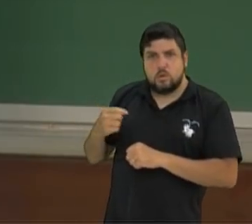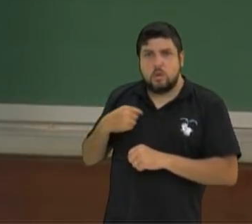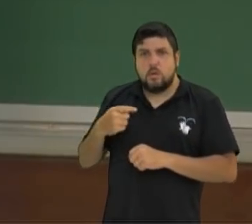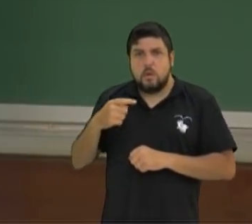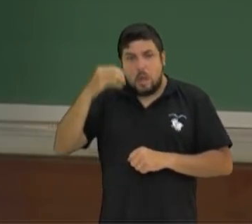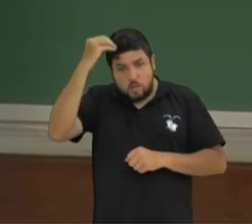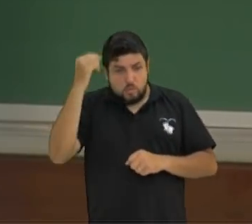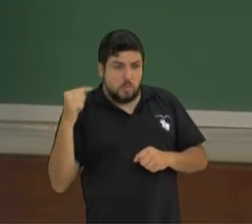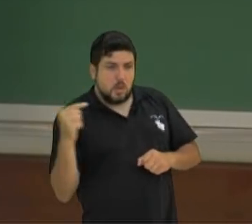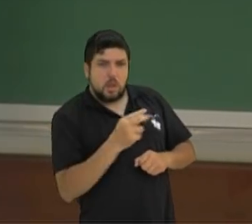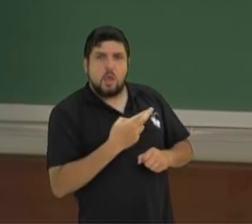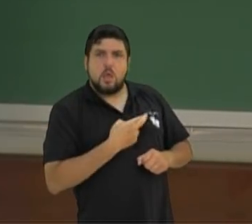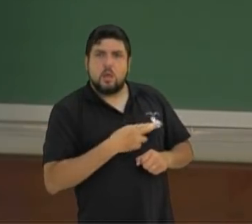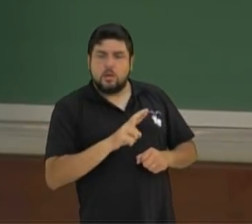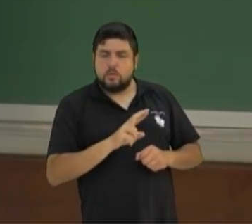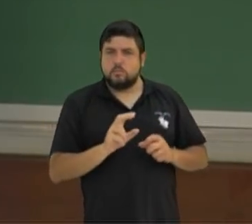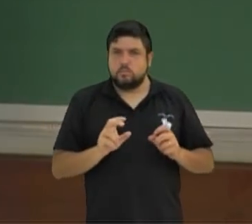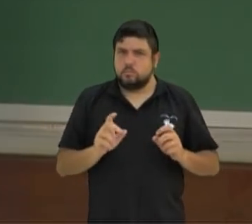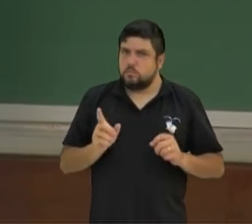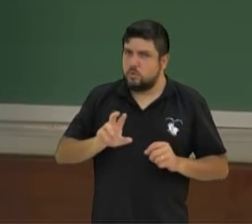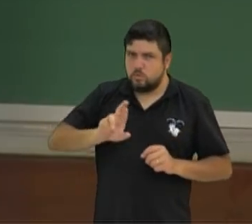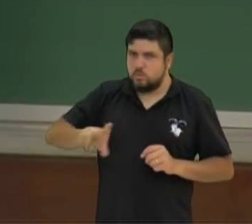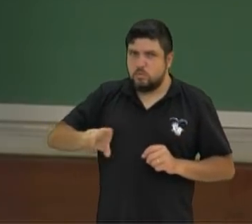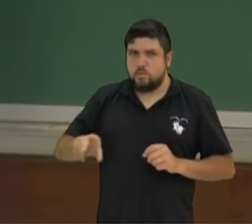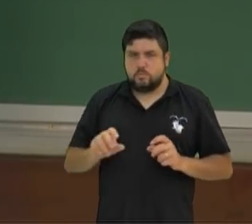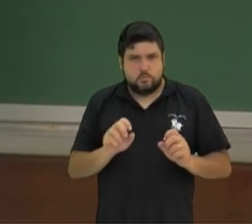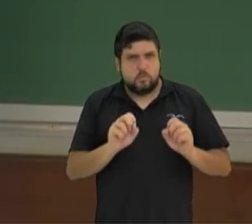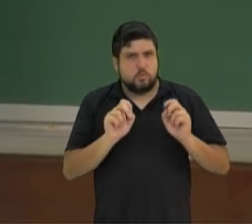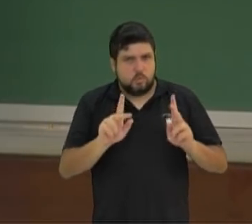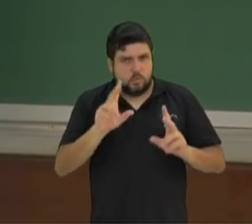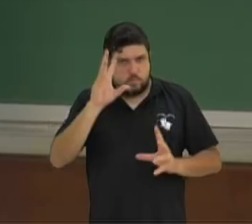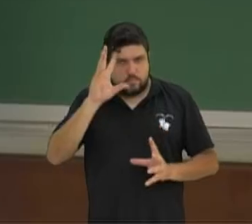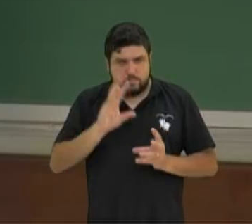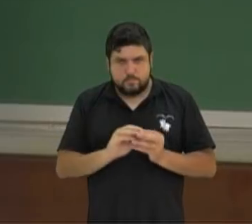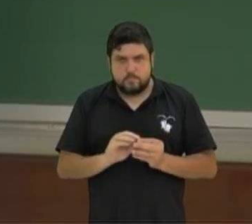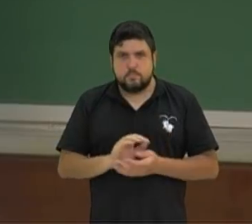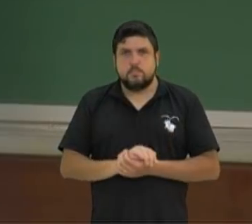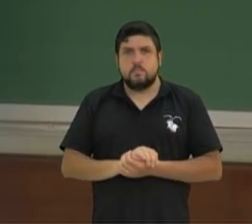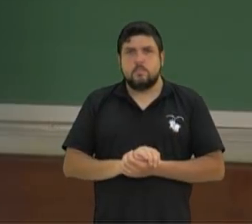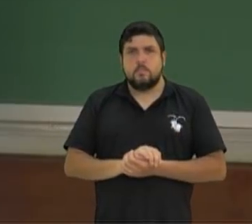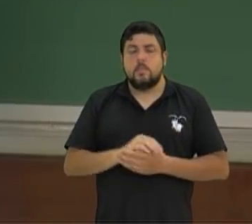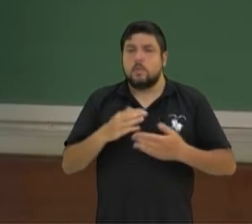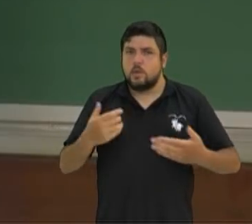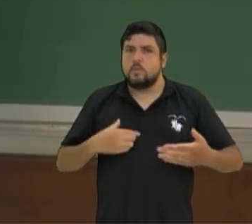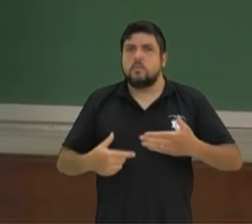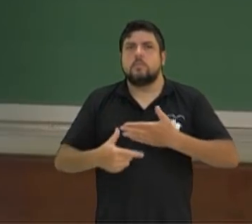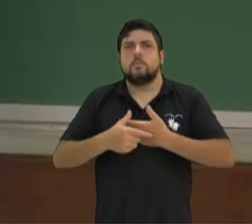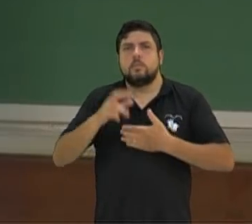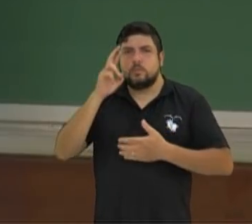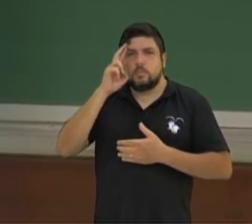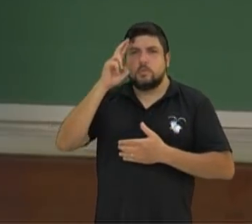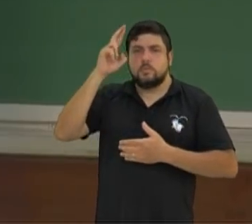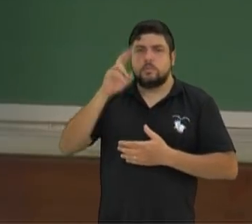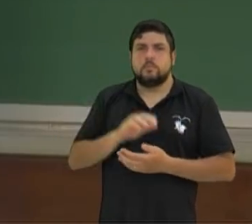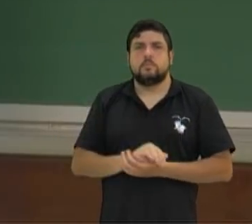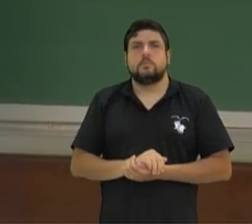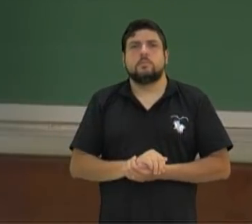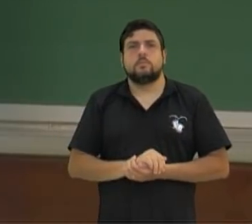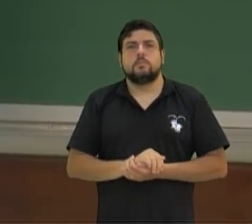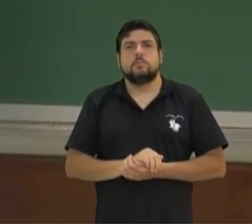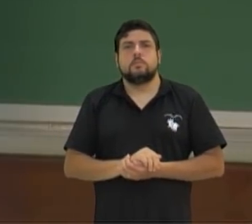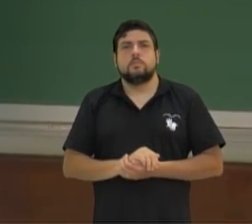religião. Bem, entendido? Entenderam? Estamos entendidos nesse sentido do papel dos líderes religiosos. E